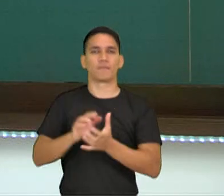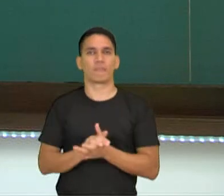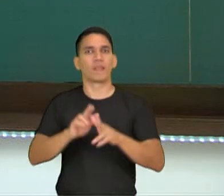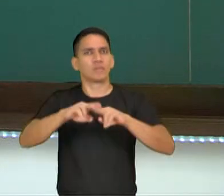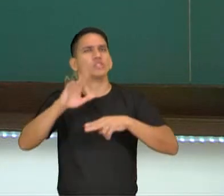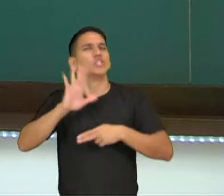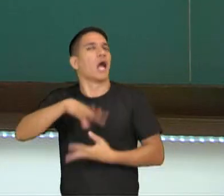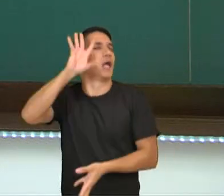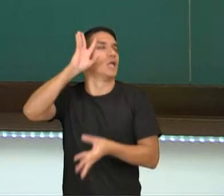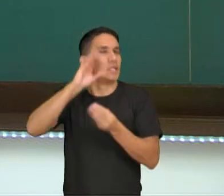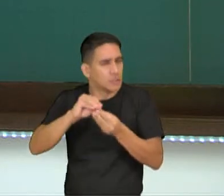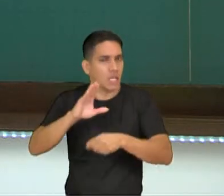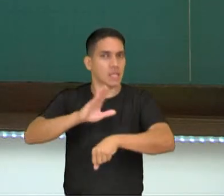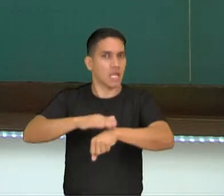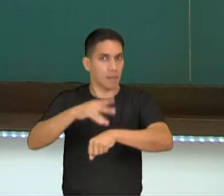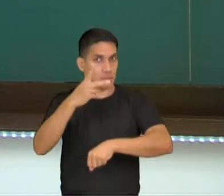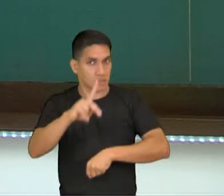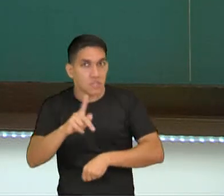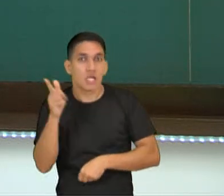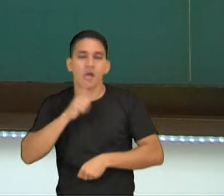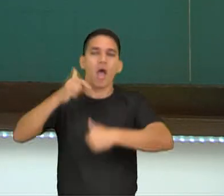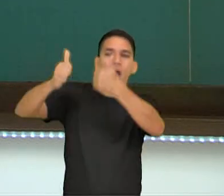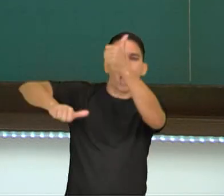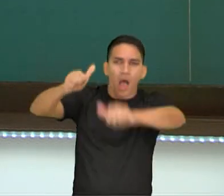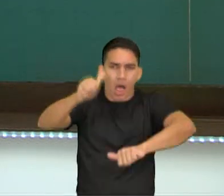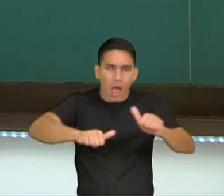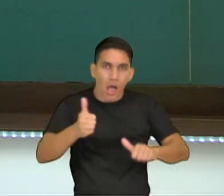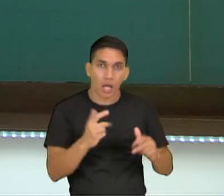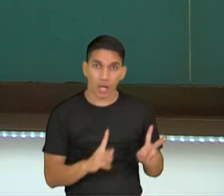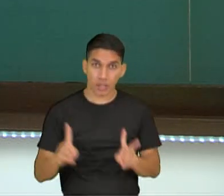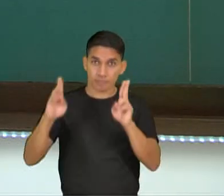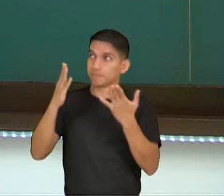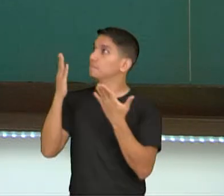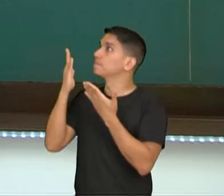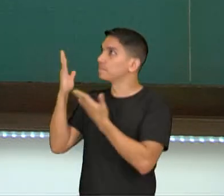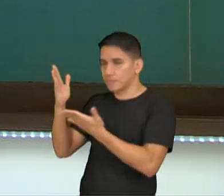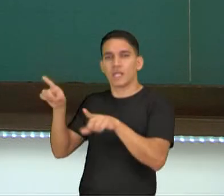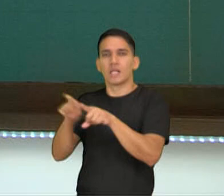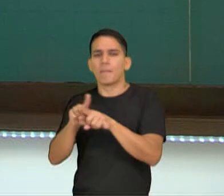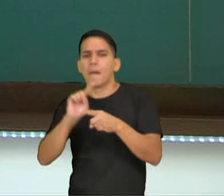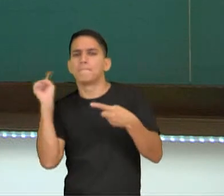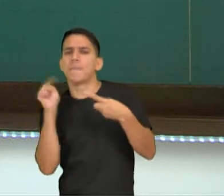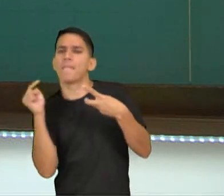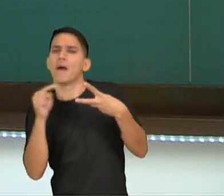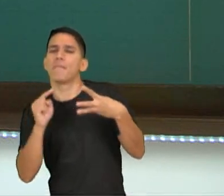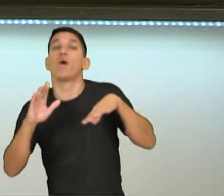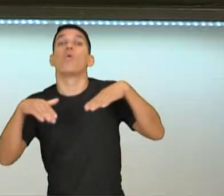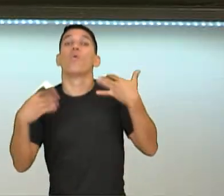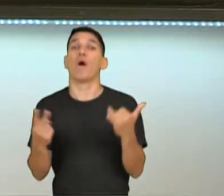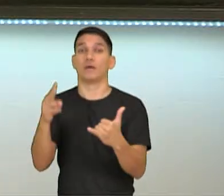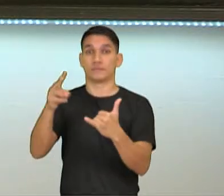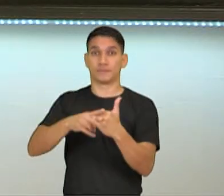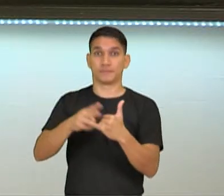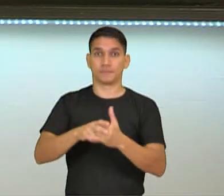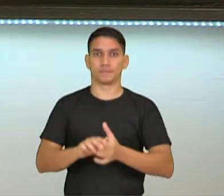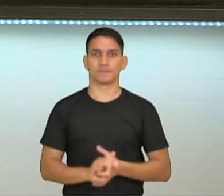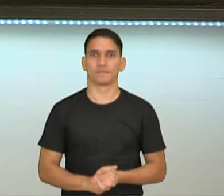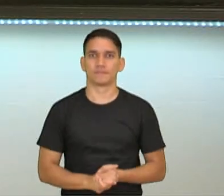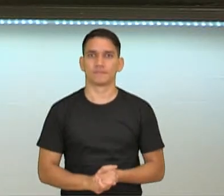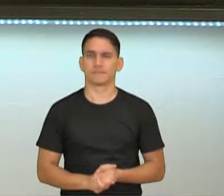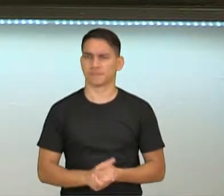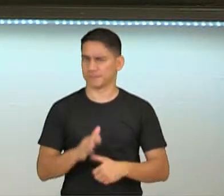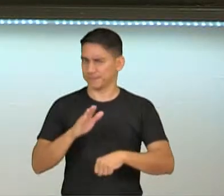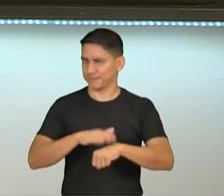dessas informações, eu vou dar um tempo para vocês analisarem esse fragmento e identificar aí quais são os verbos.